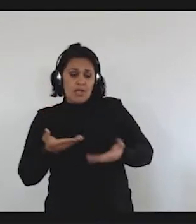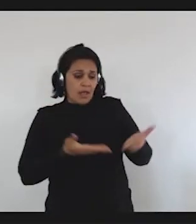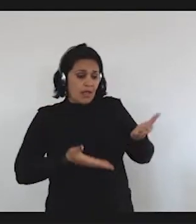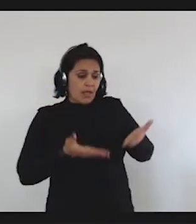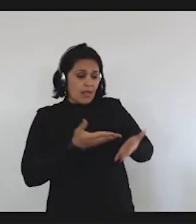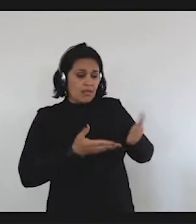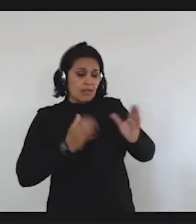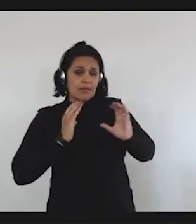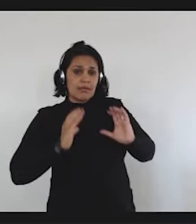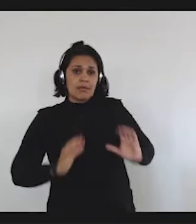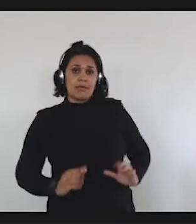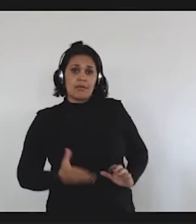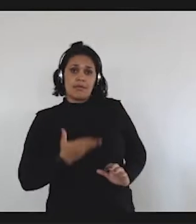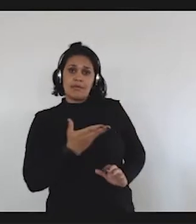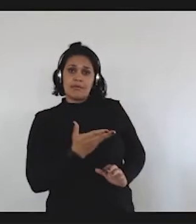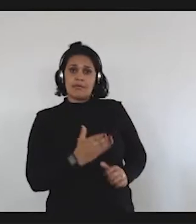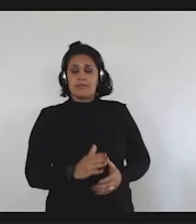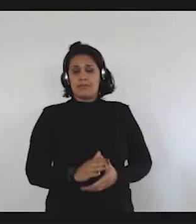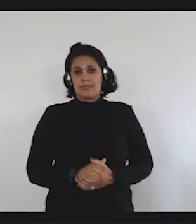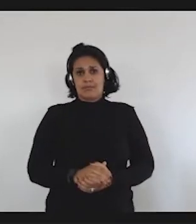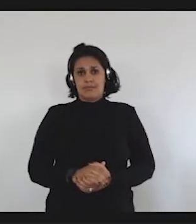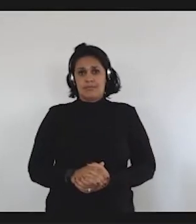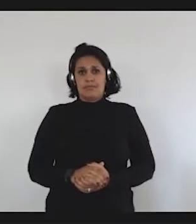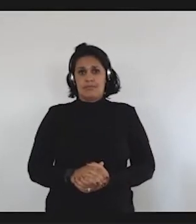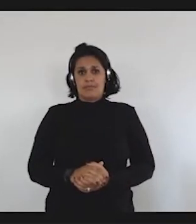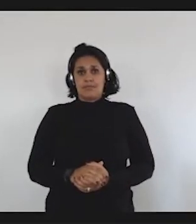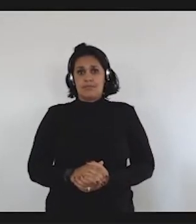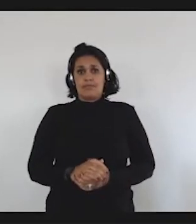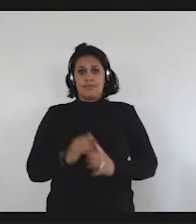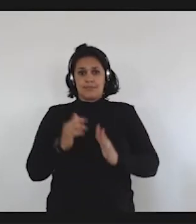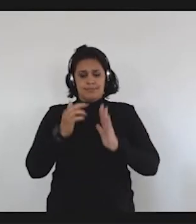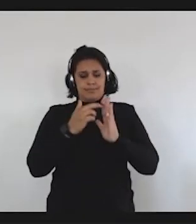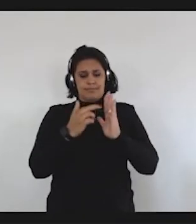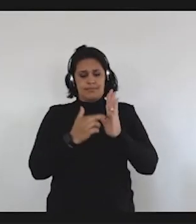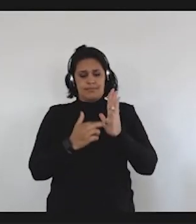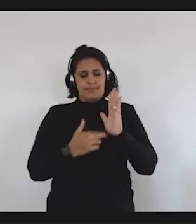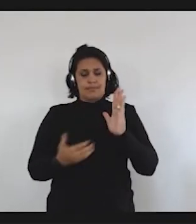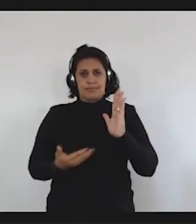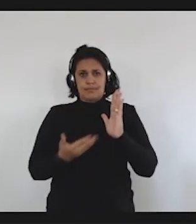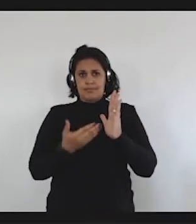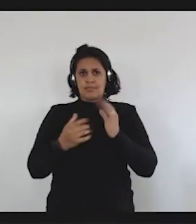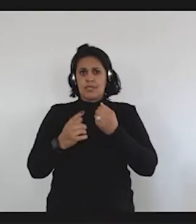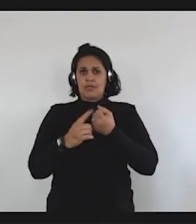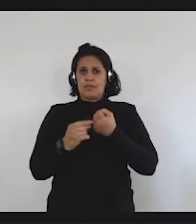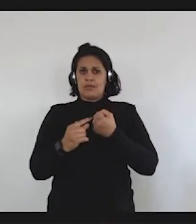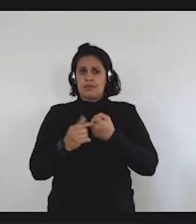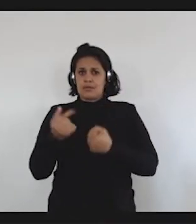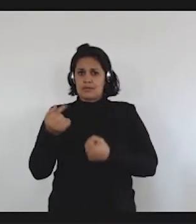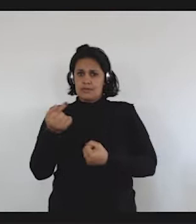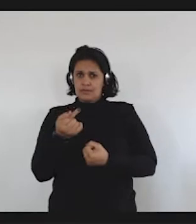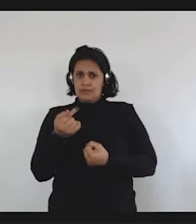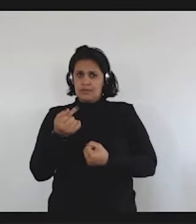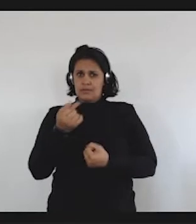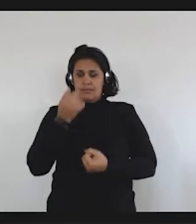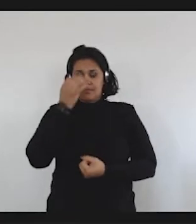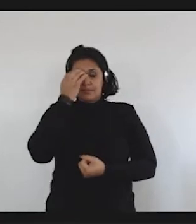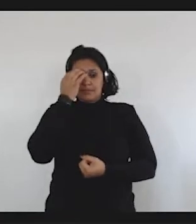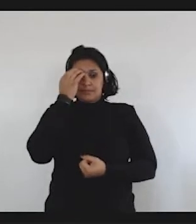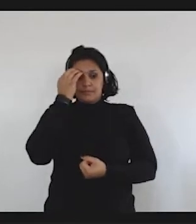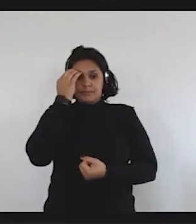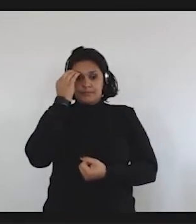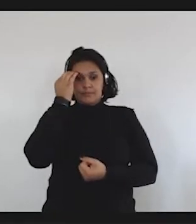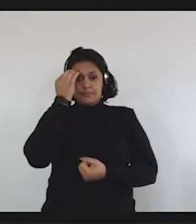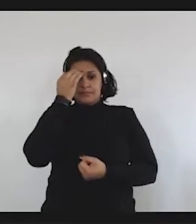cidadania. As regras do artigo 7º, que trazem, que falam, que cravam as nossas